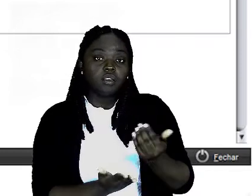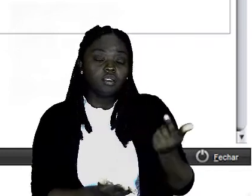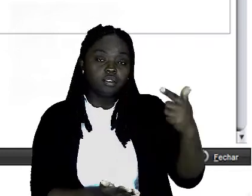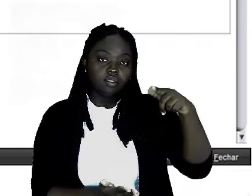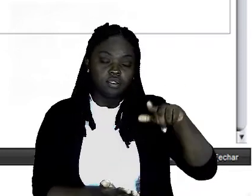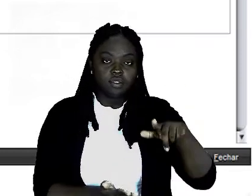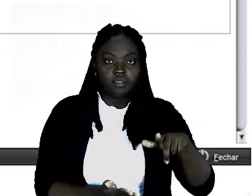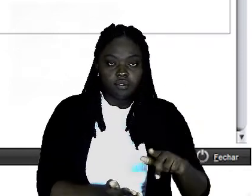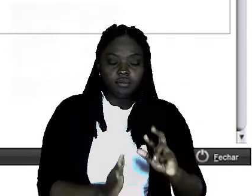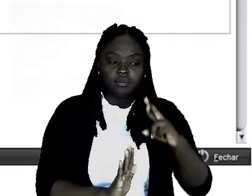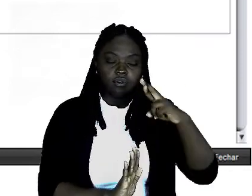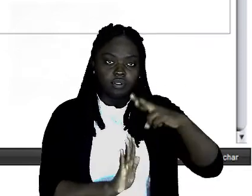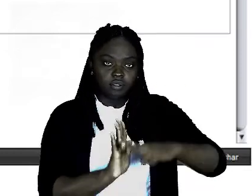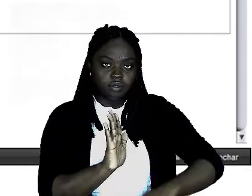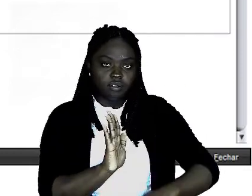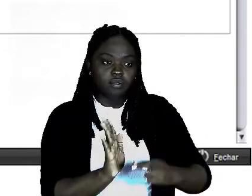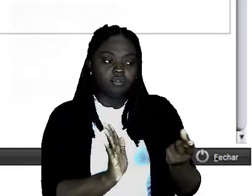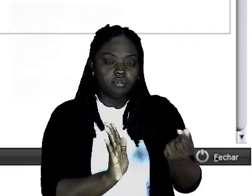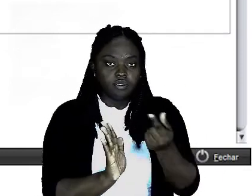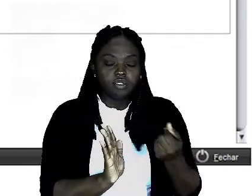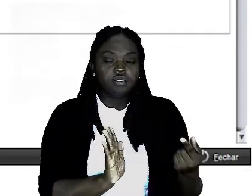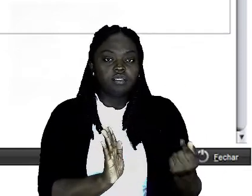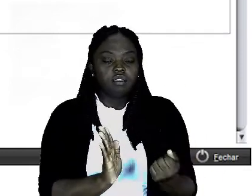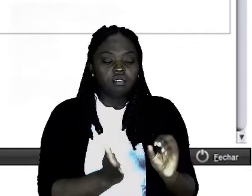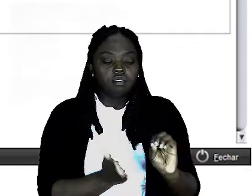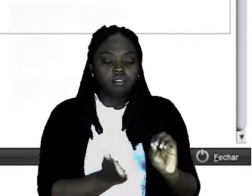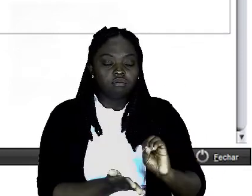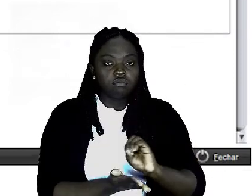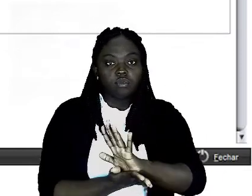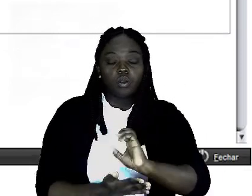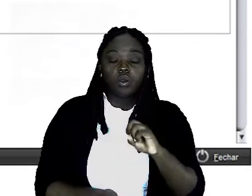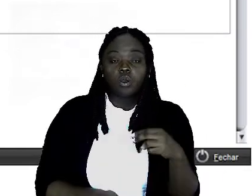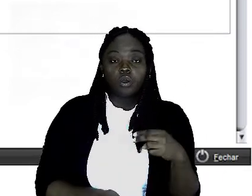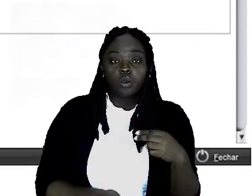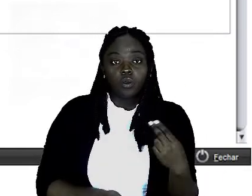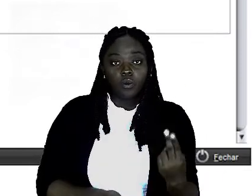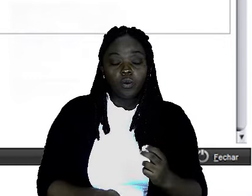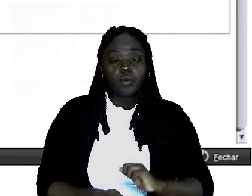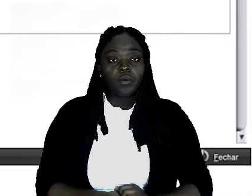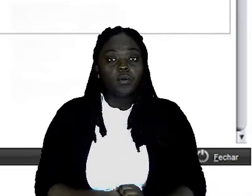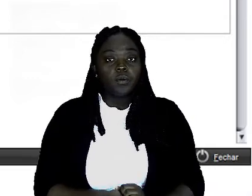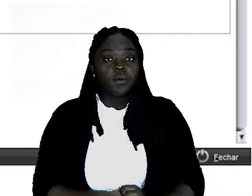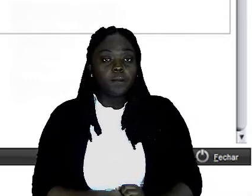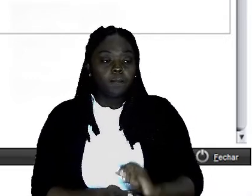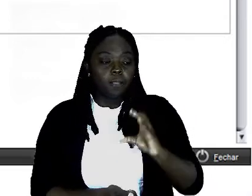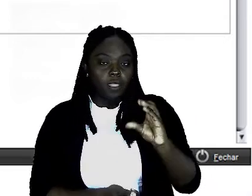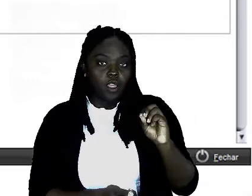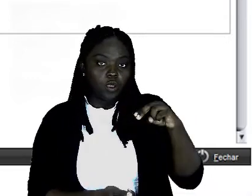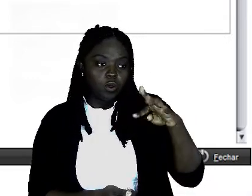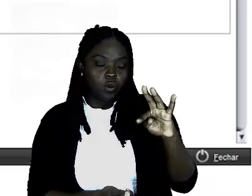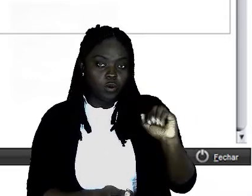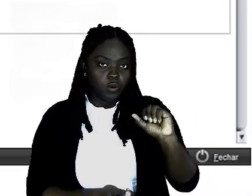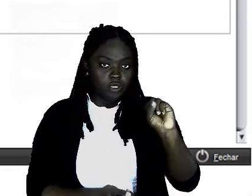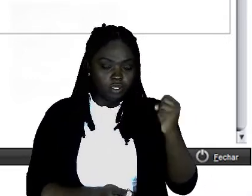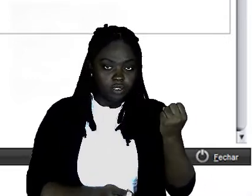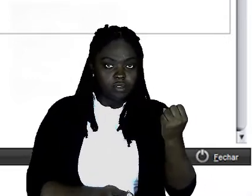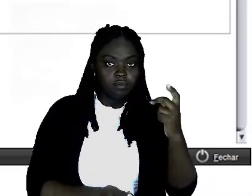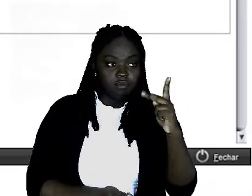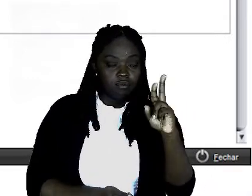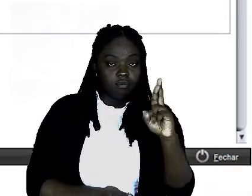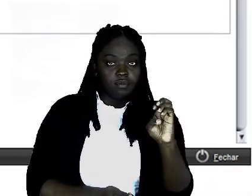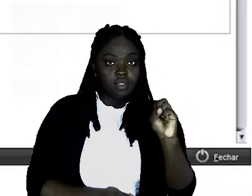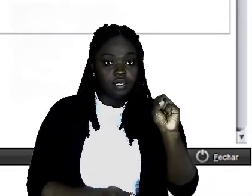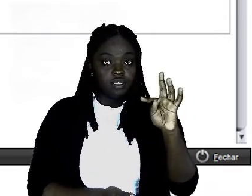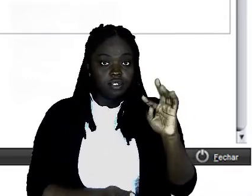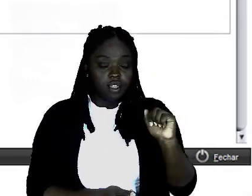processo de geração do relatório financeiro ou da prestação de contas, conforme mencionado